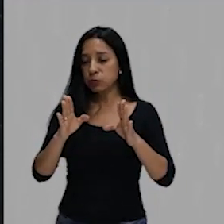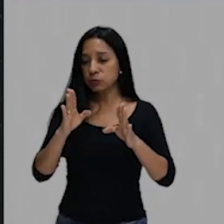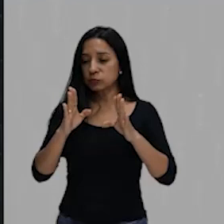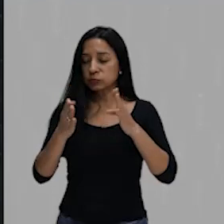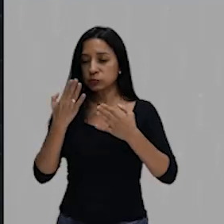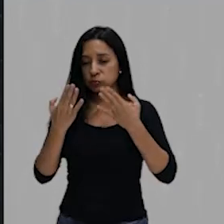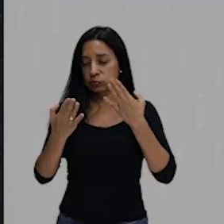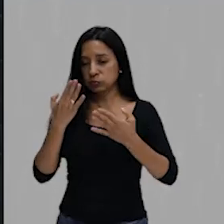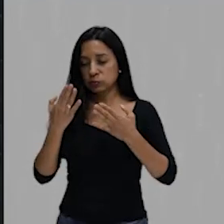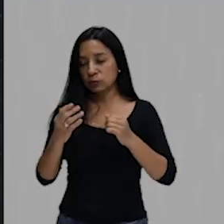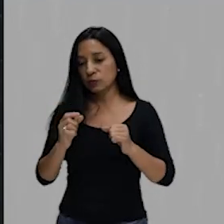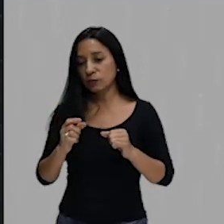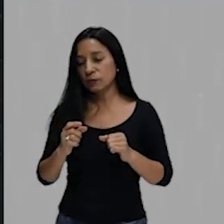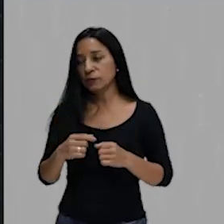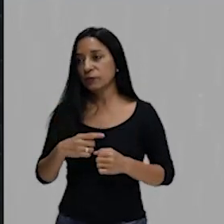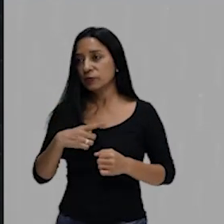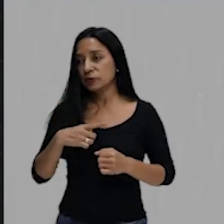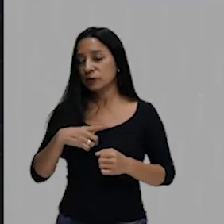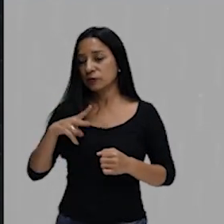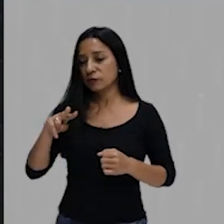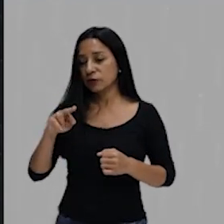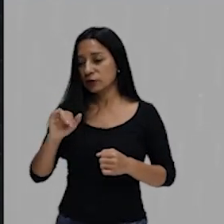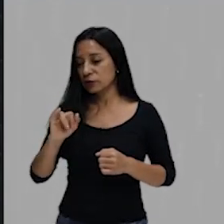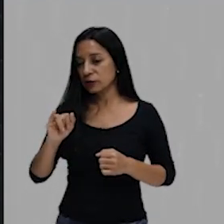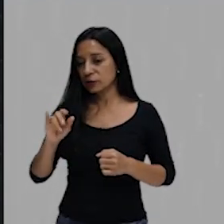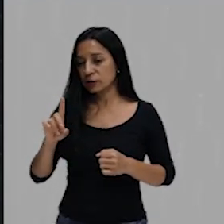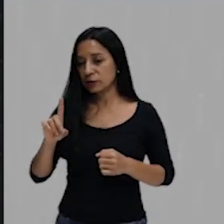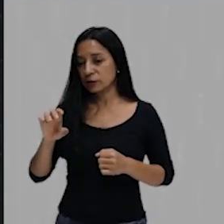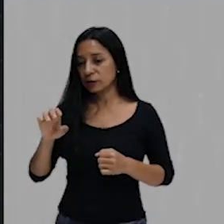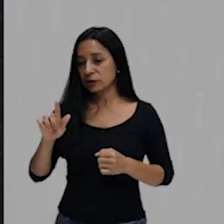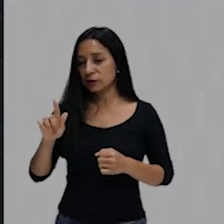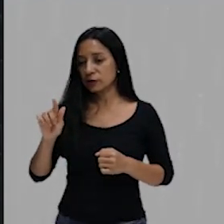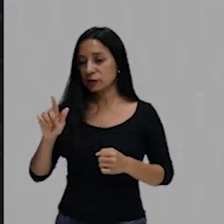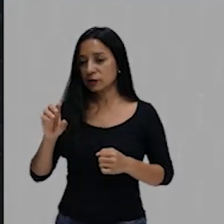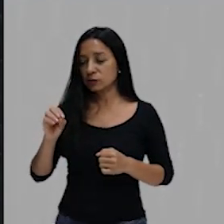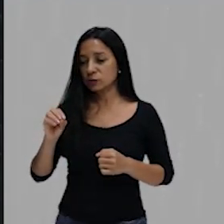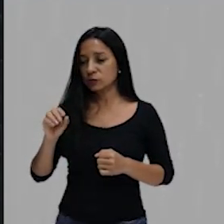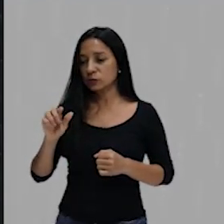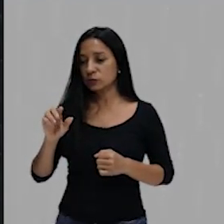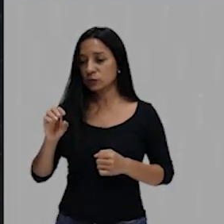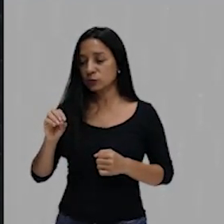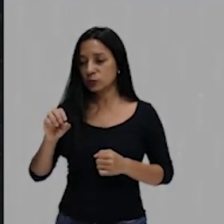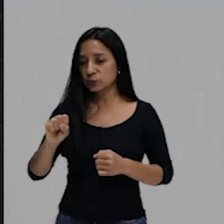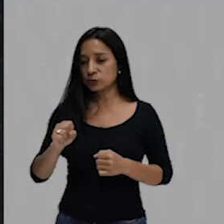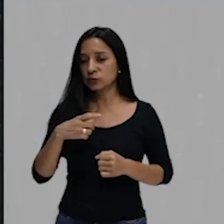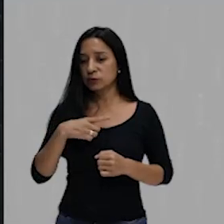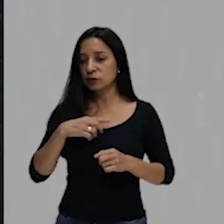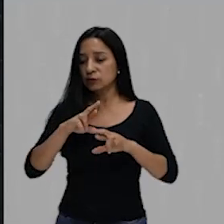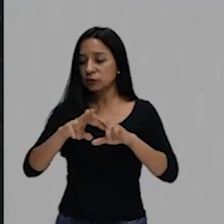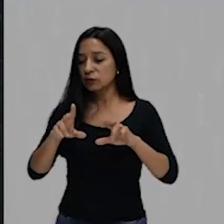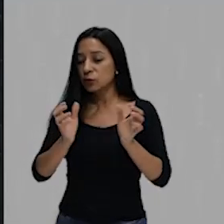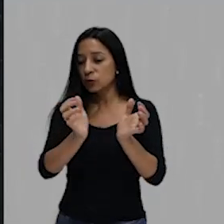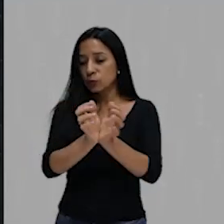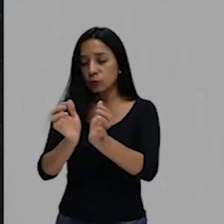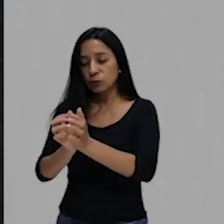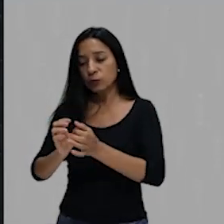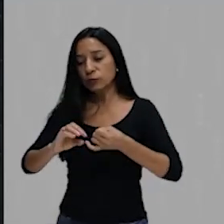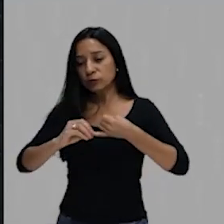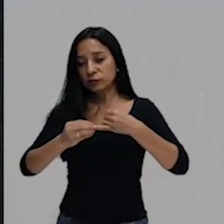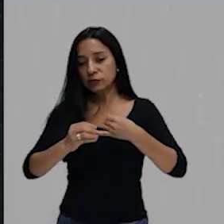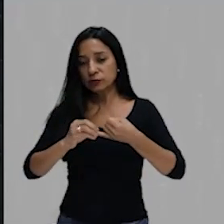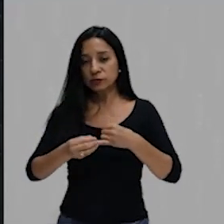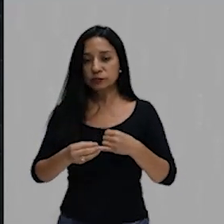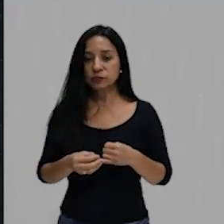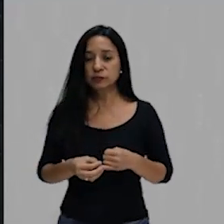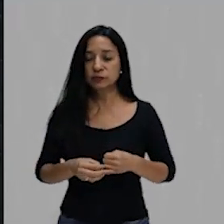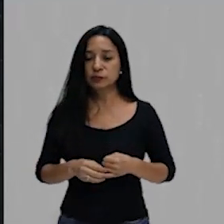eles têm uma tonalidade diferenciada para cada grupo de feijão. Então, isso se chama de